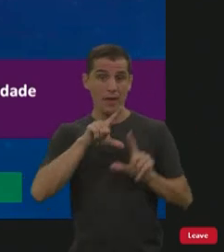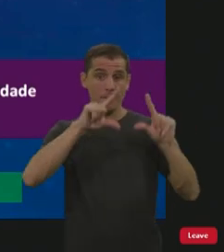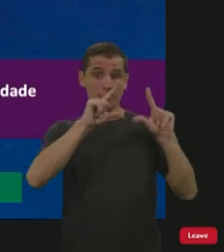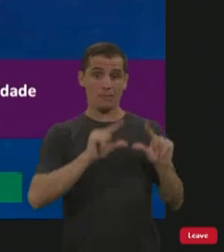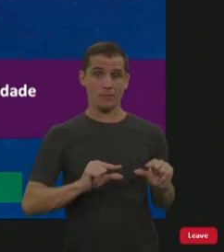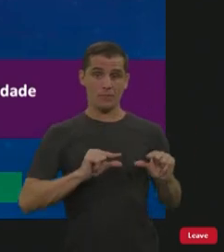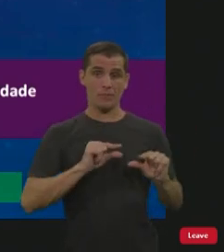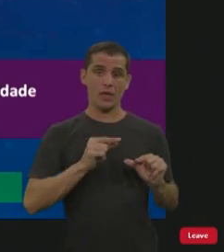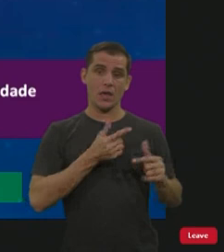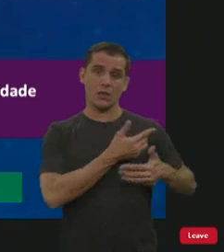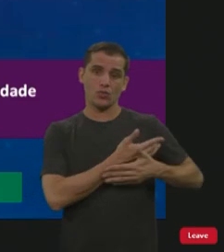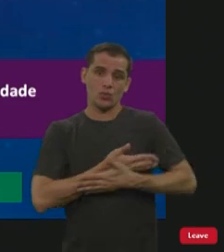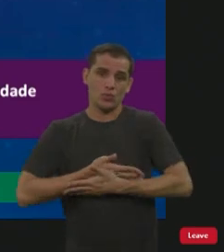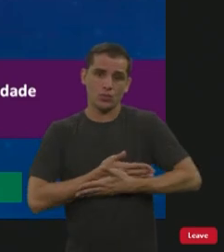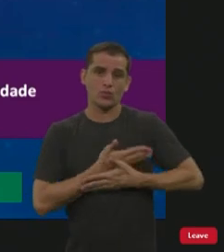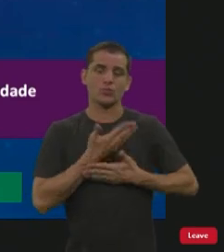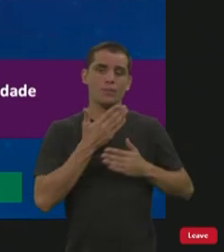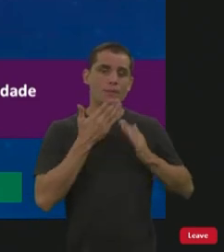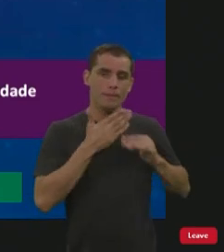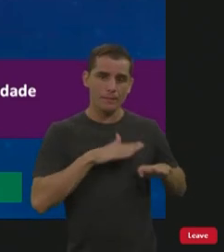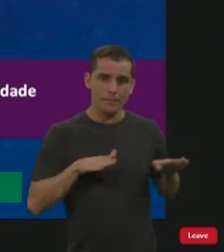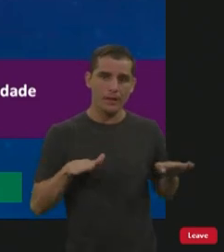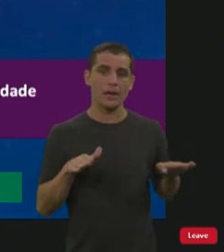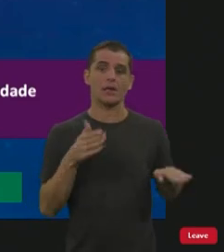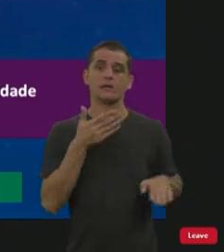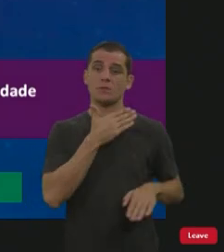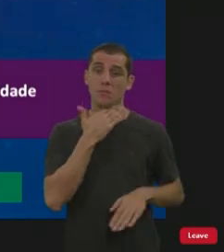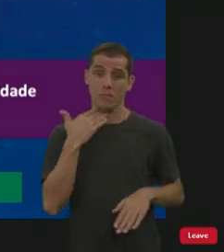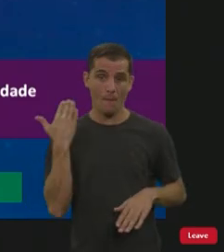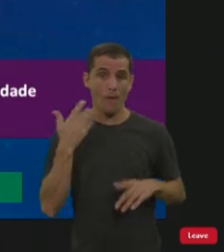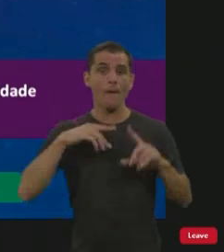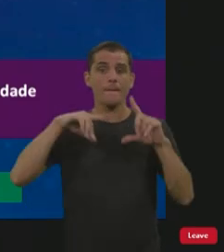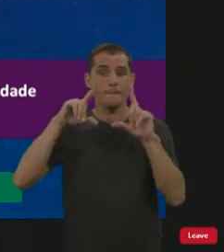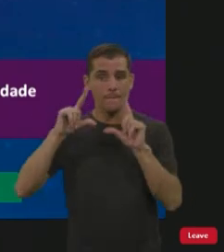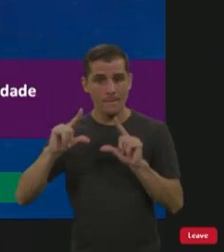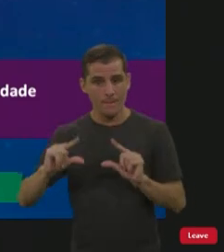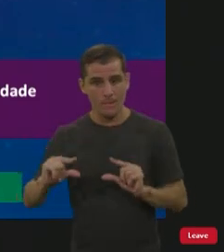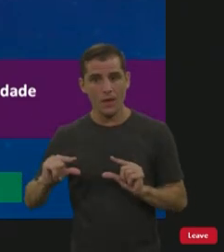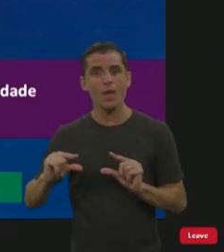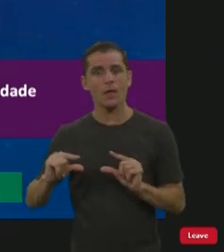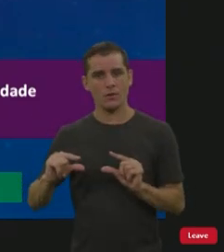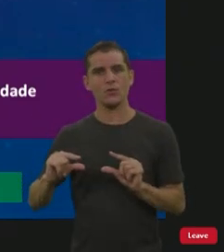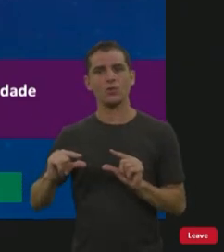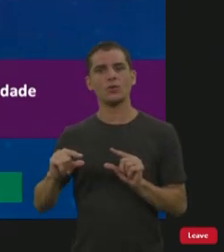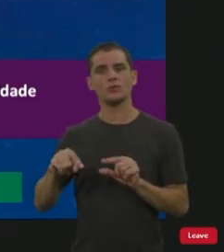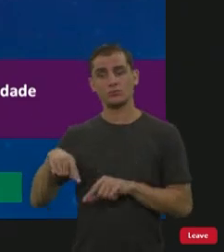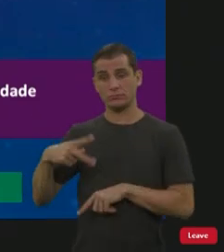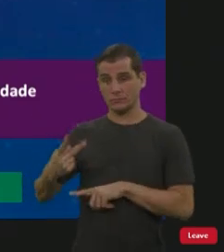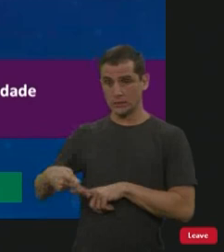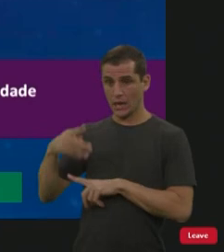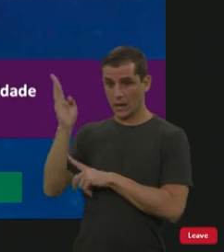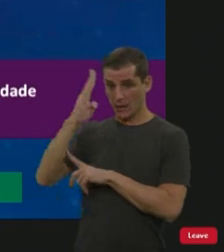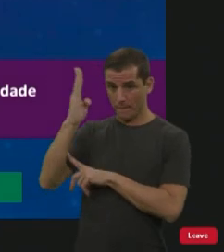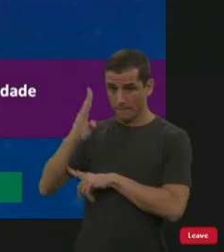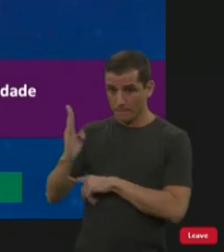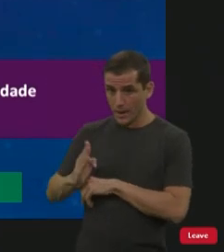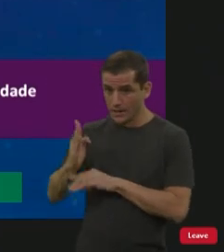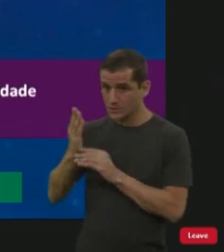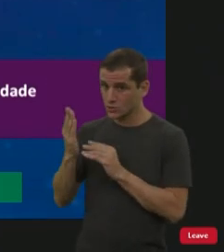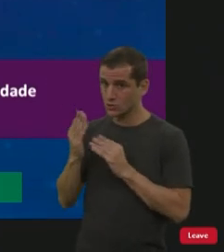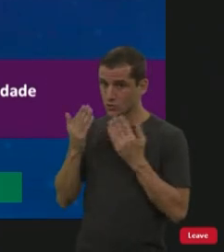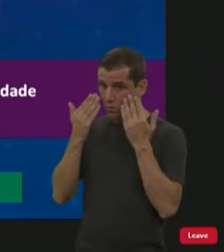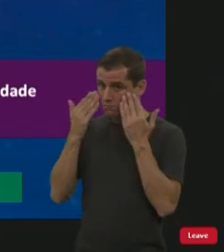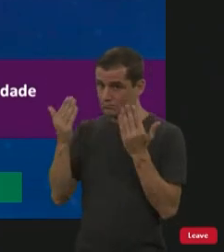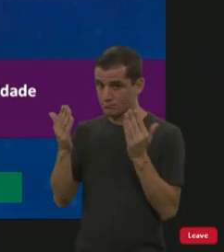diminui a morbidade, tá? A gente não tem dados tão expressivos assim do nosso país, mas o que a gente vê ao redor